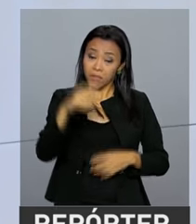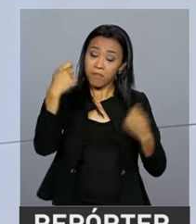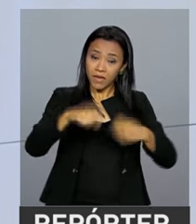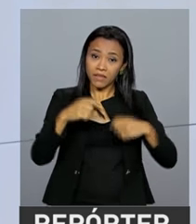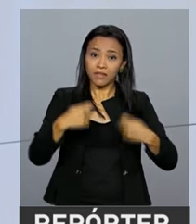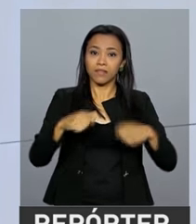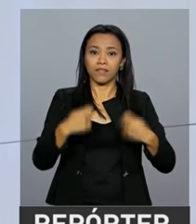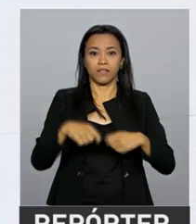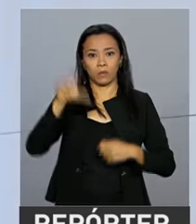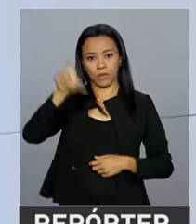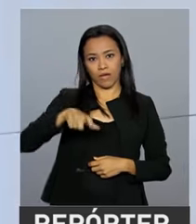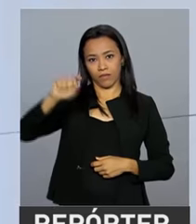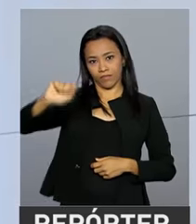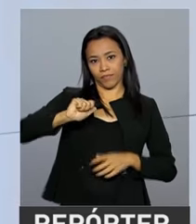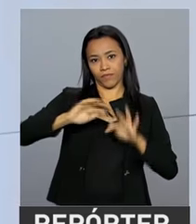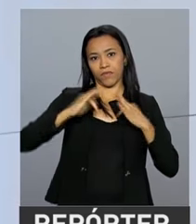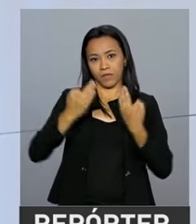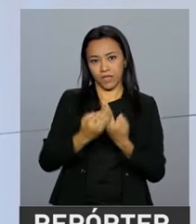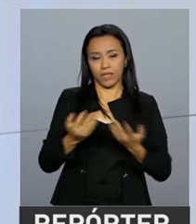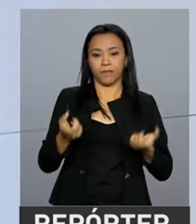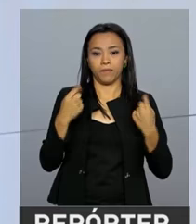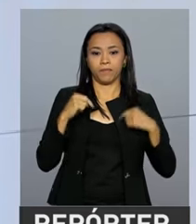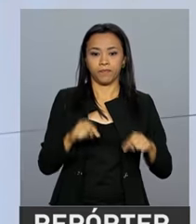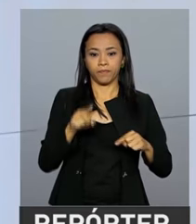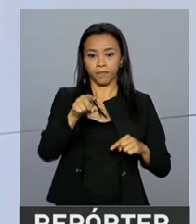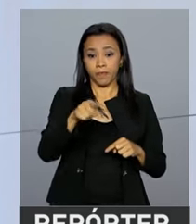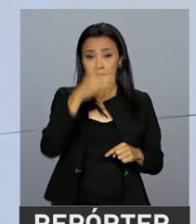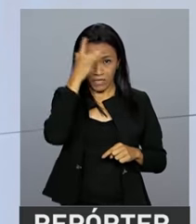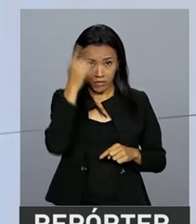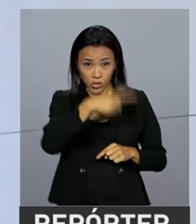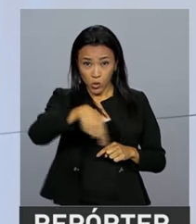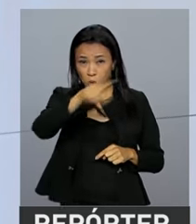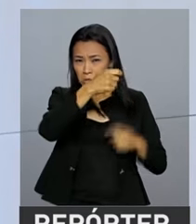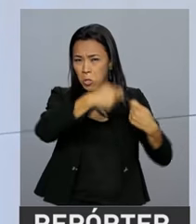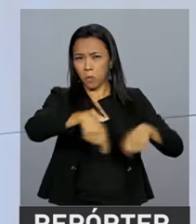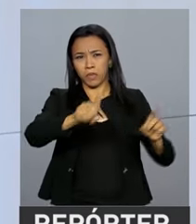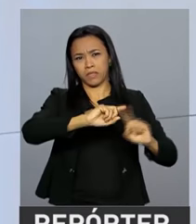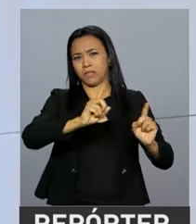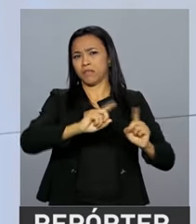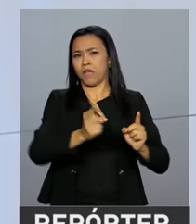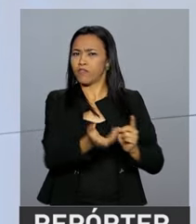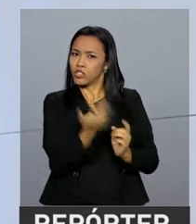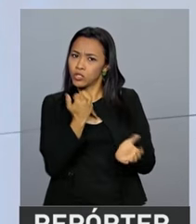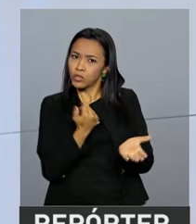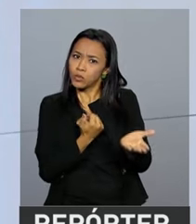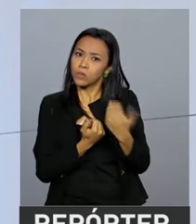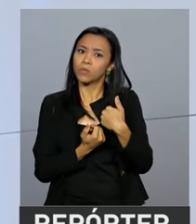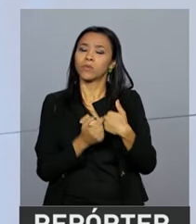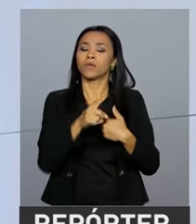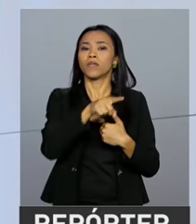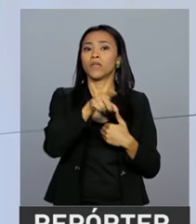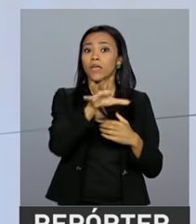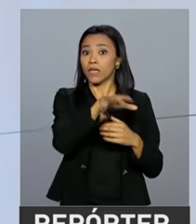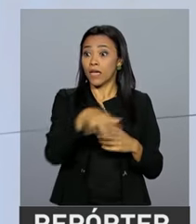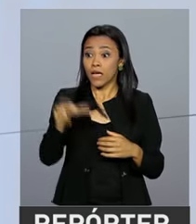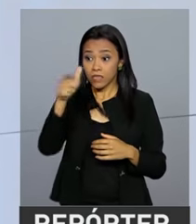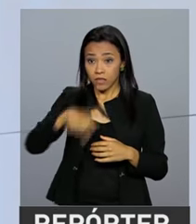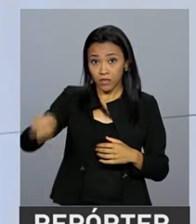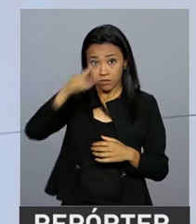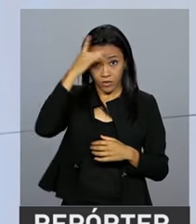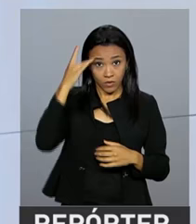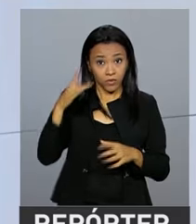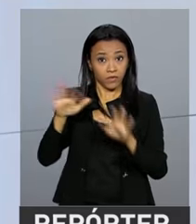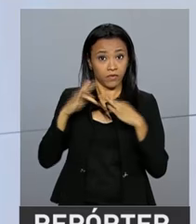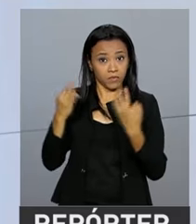para complementar sua renda. Se tirou as pessoas que não precisavam e se abriu um espaço maior para entrar todos aqueles que